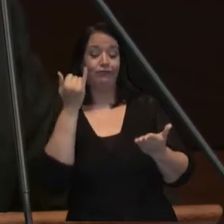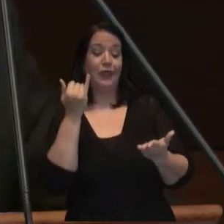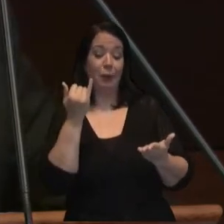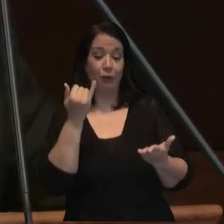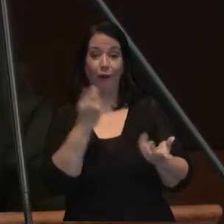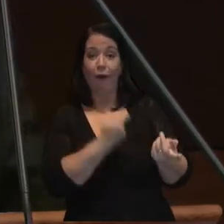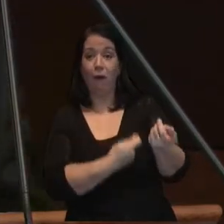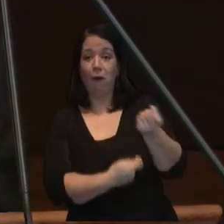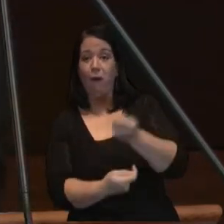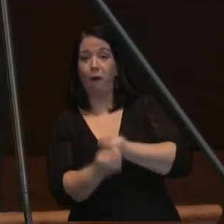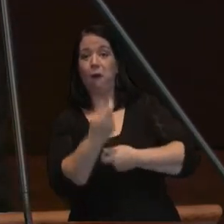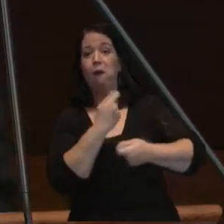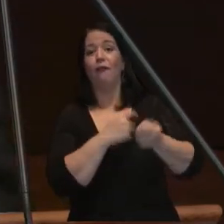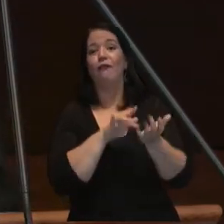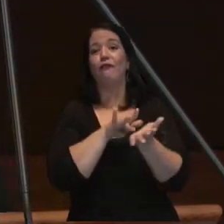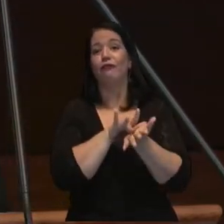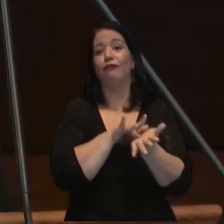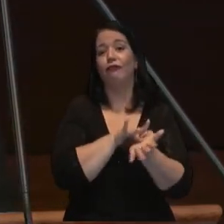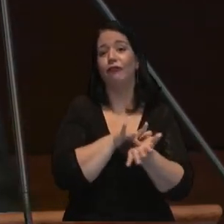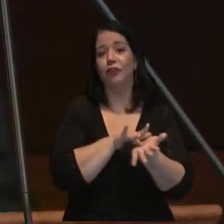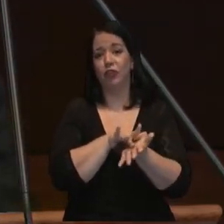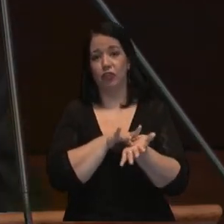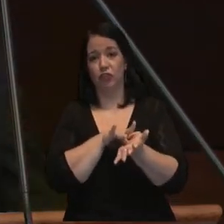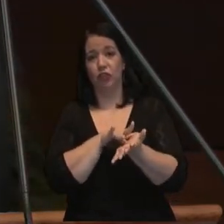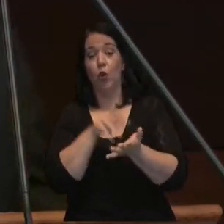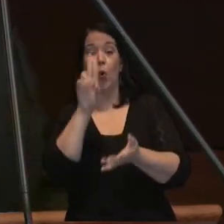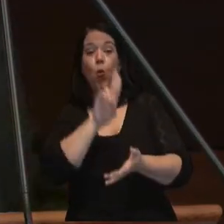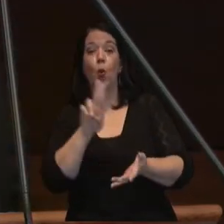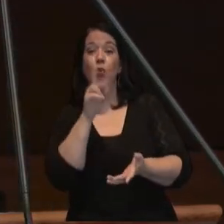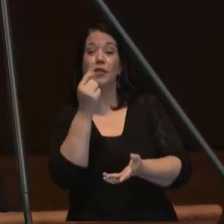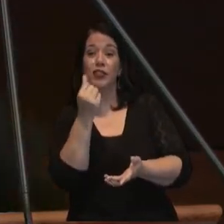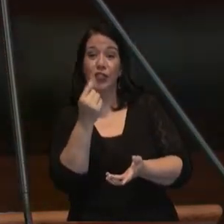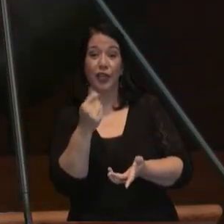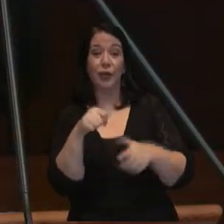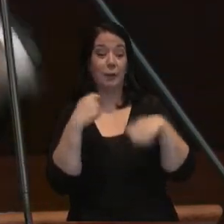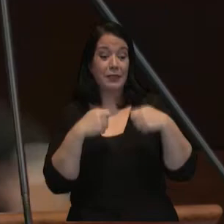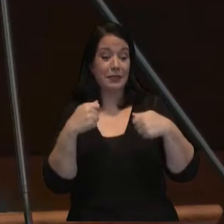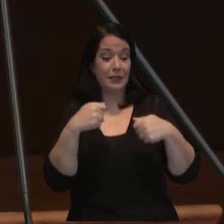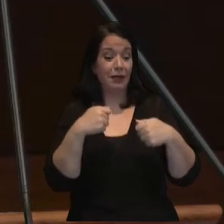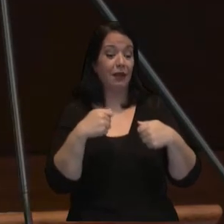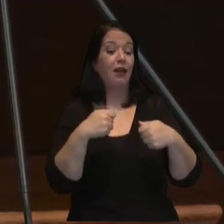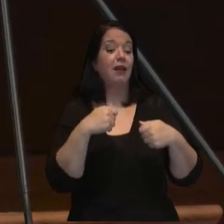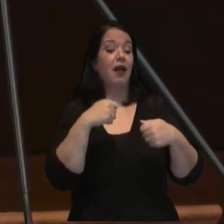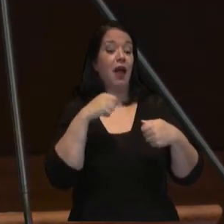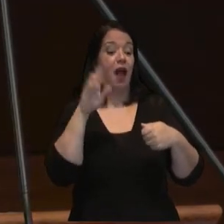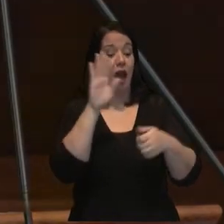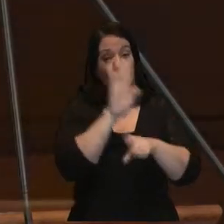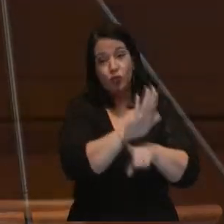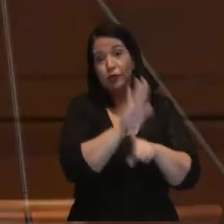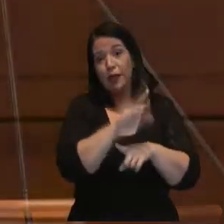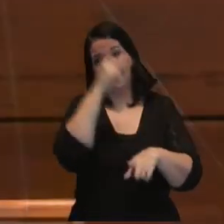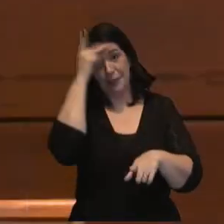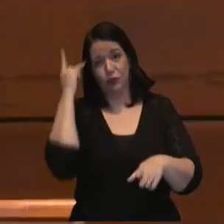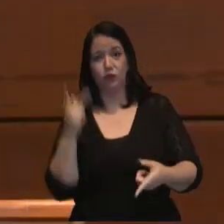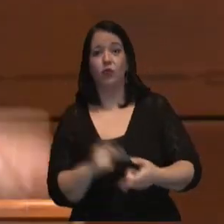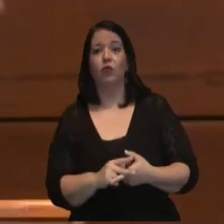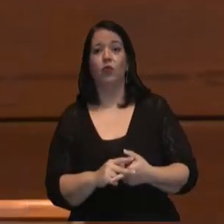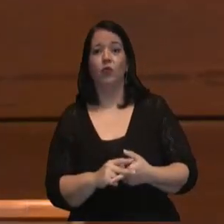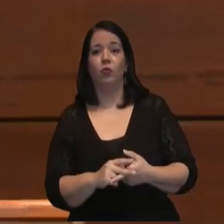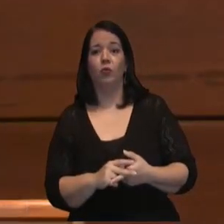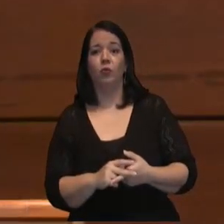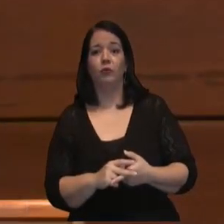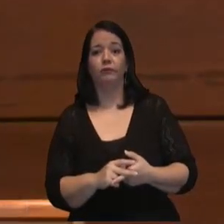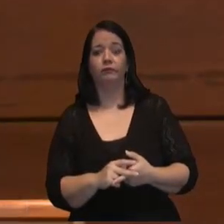curar, para salvar. Quantos estão se enriquecendo no momento de tanta maldade, de